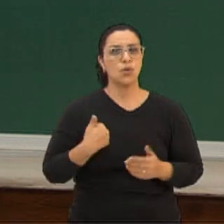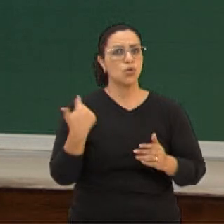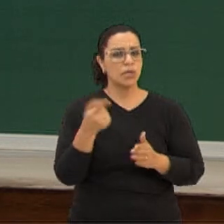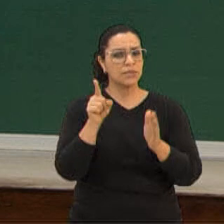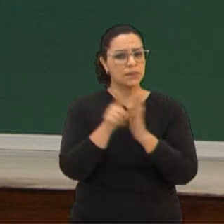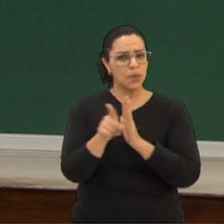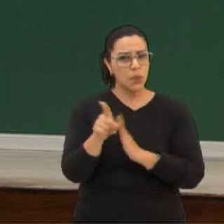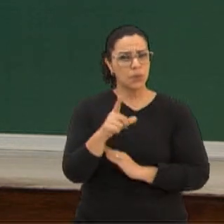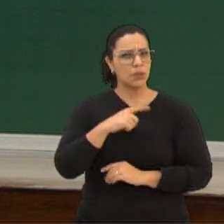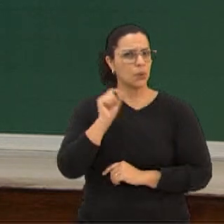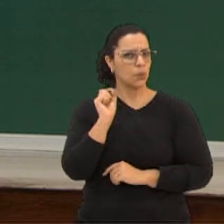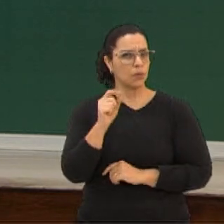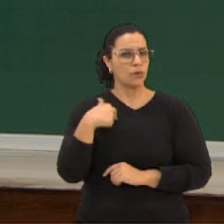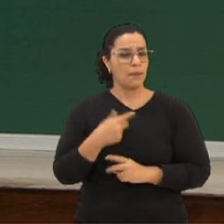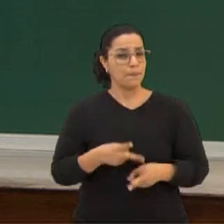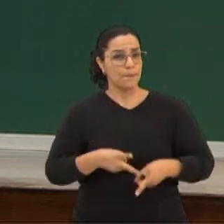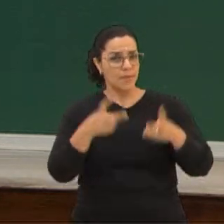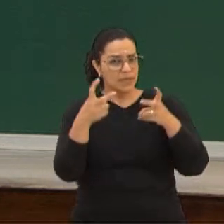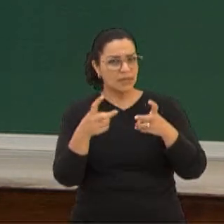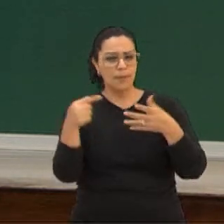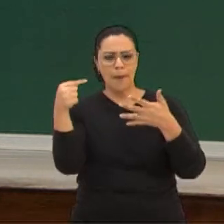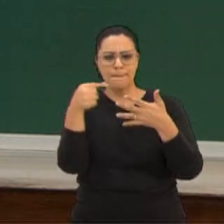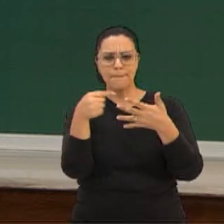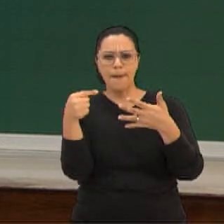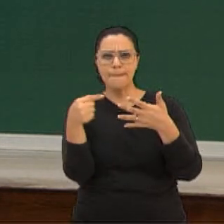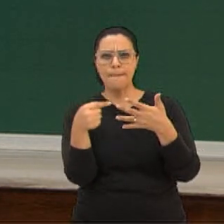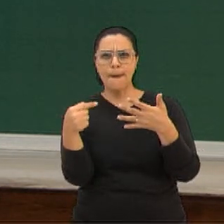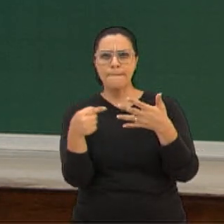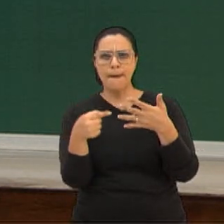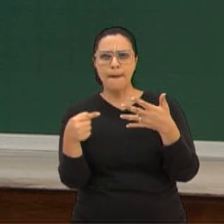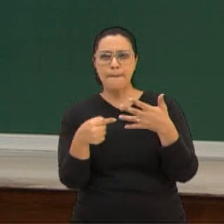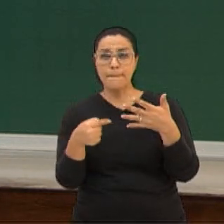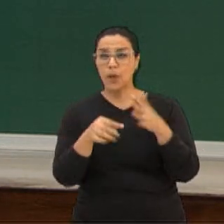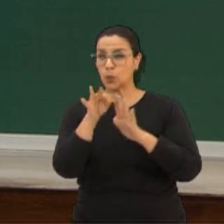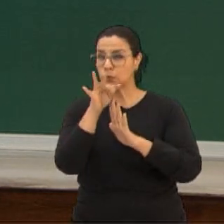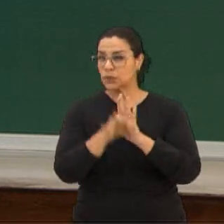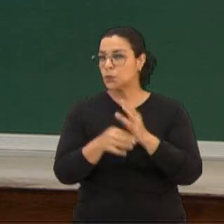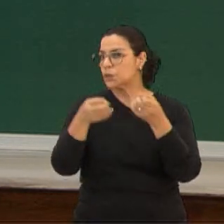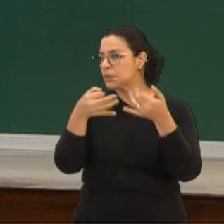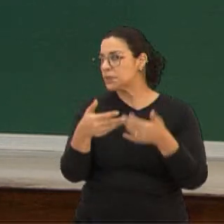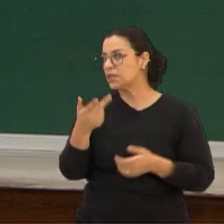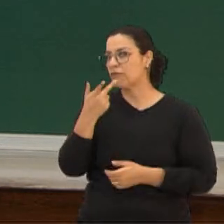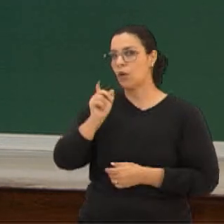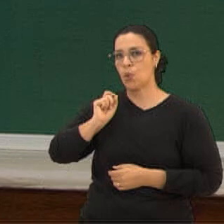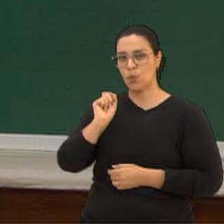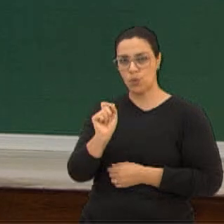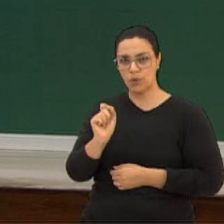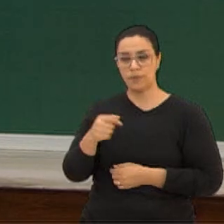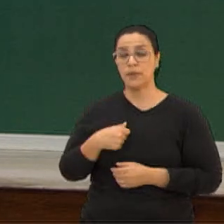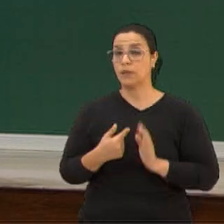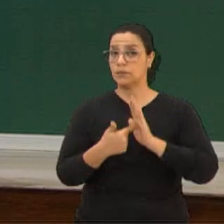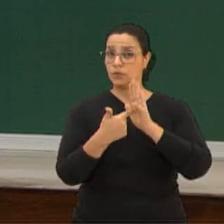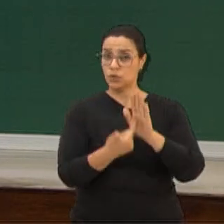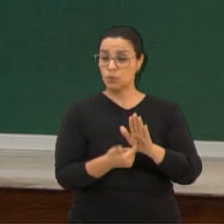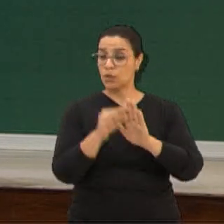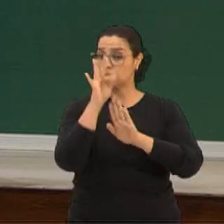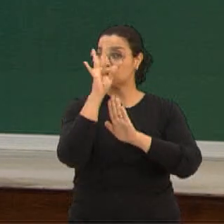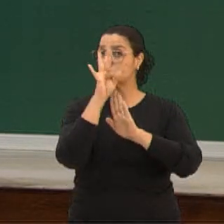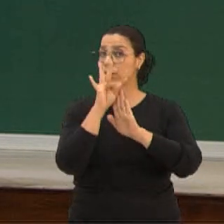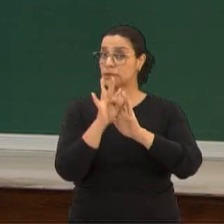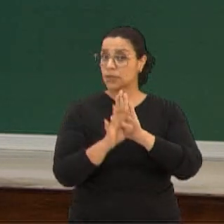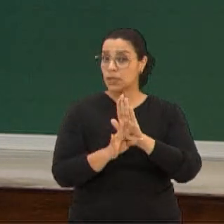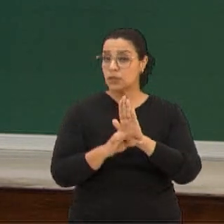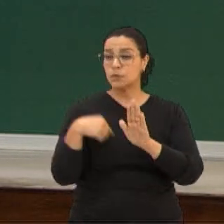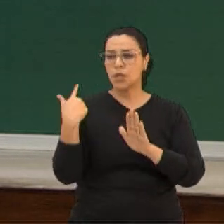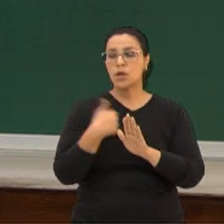para as alternativas, perceba todo o enredo que essa questão nos traz. Ela nos traz um texto